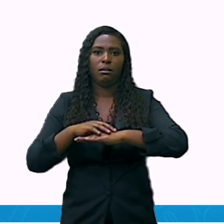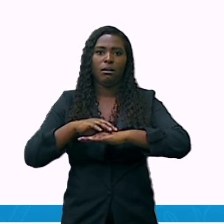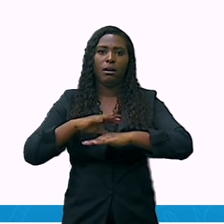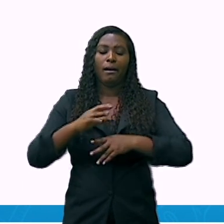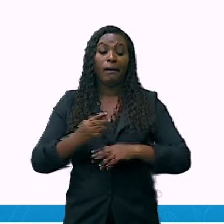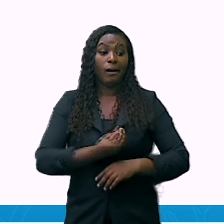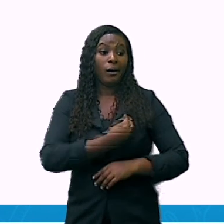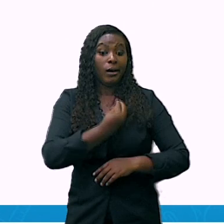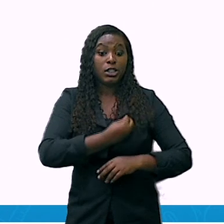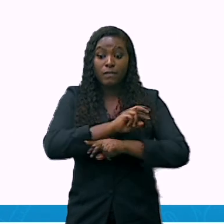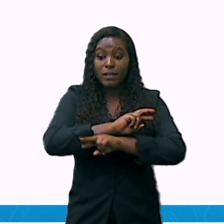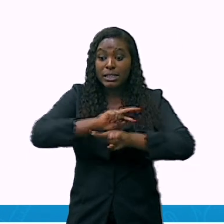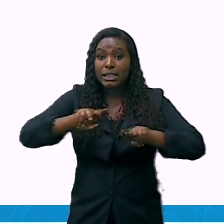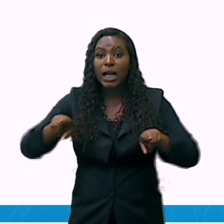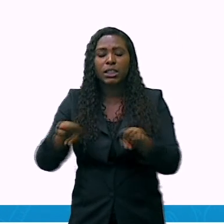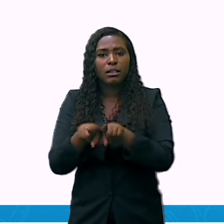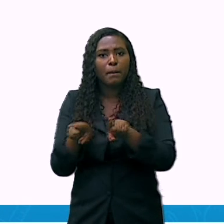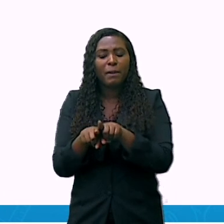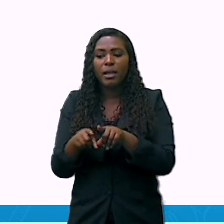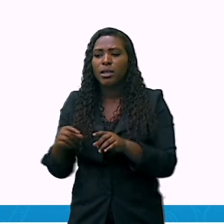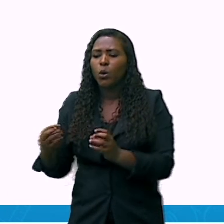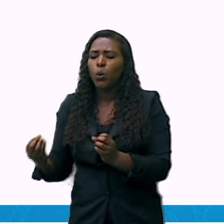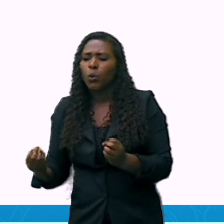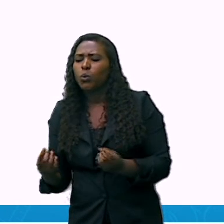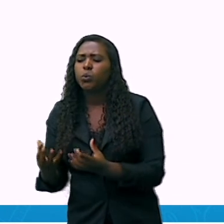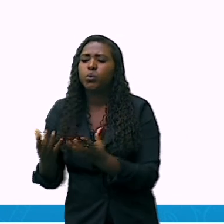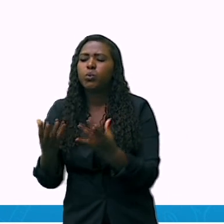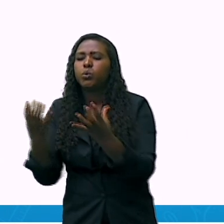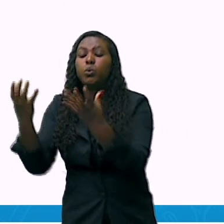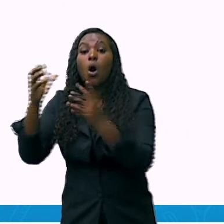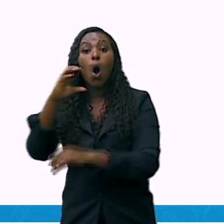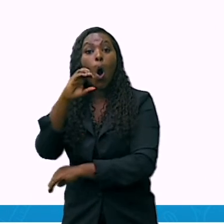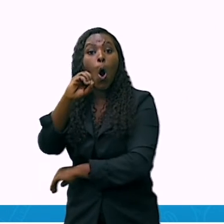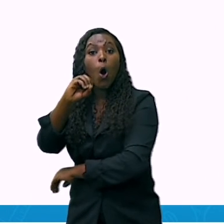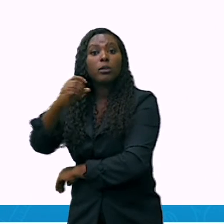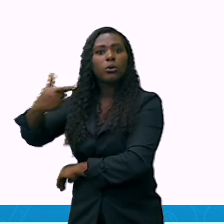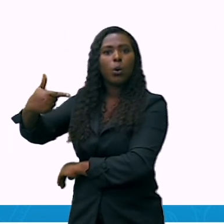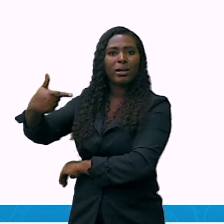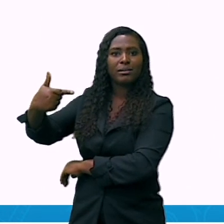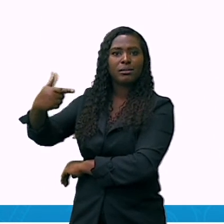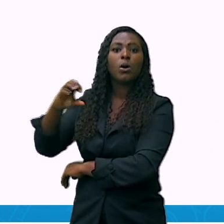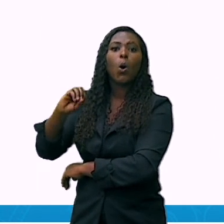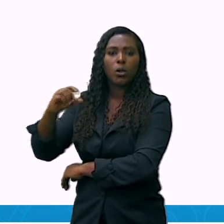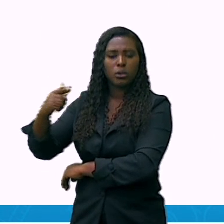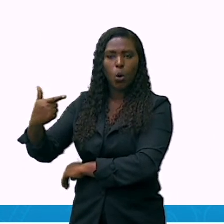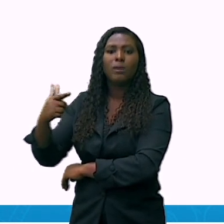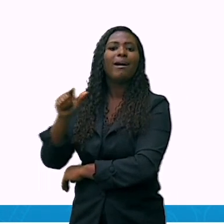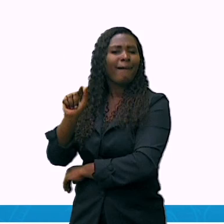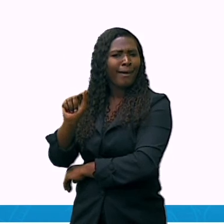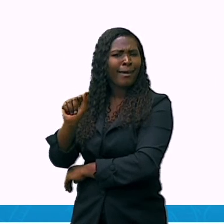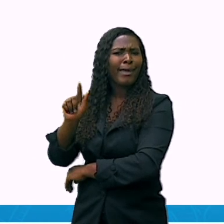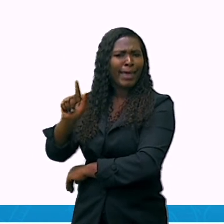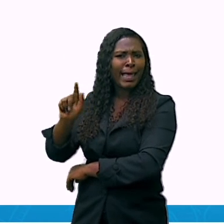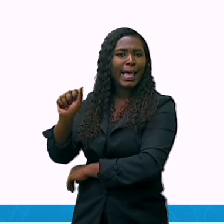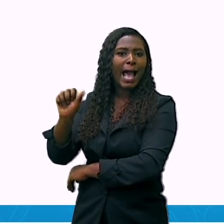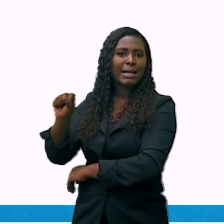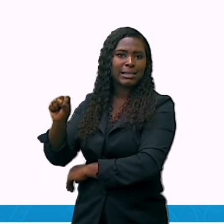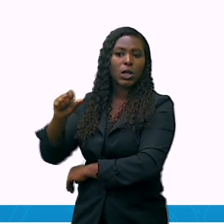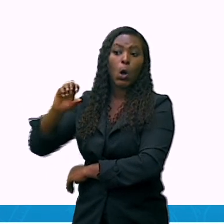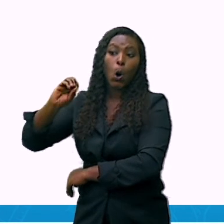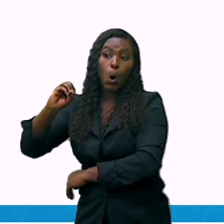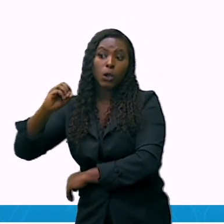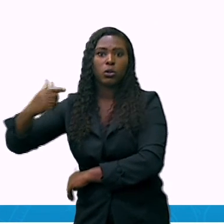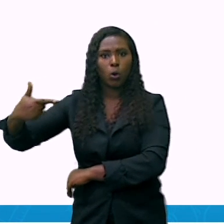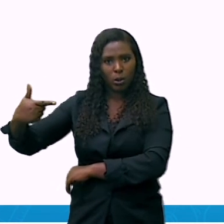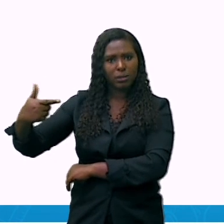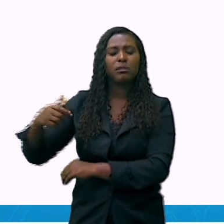do oxigênio, assim como na dinâmica do clima mundial. Isso devido à